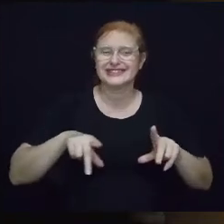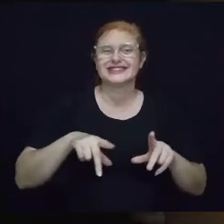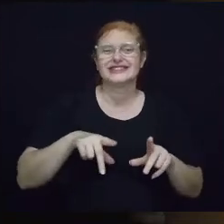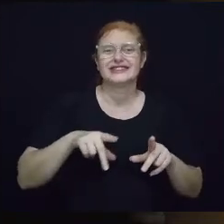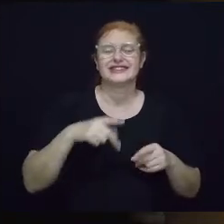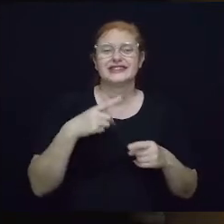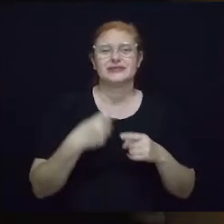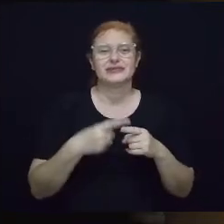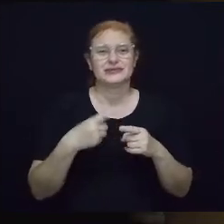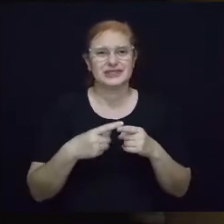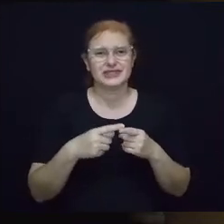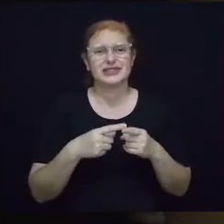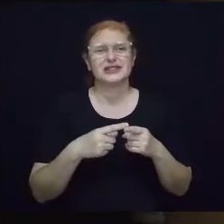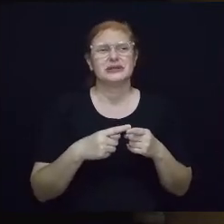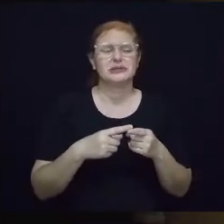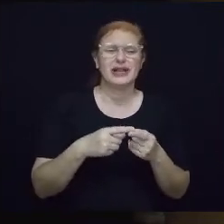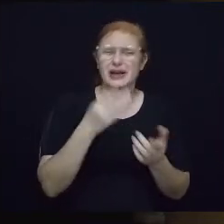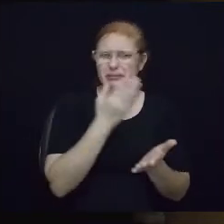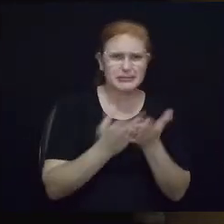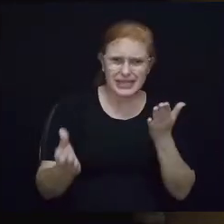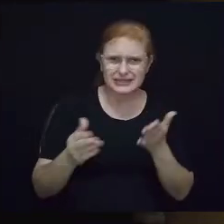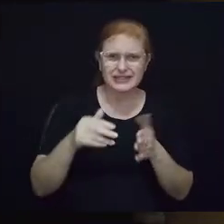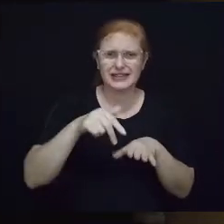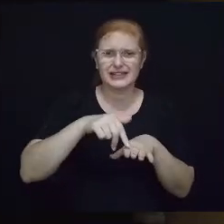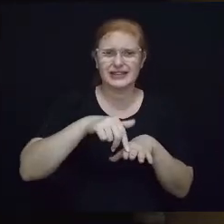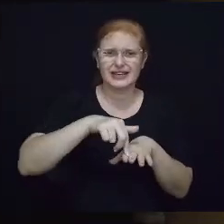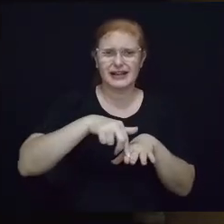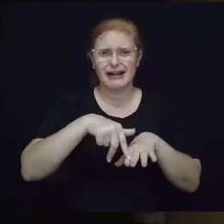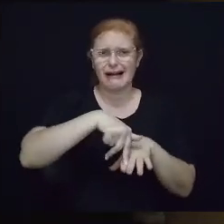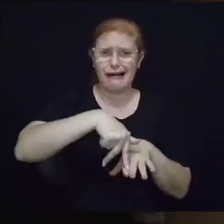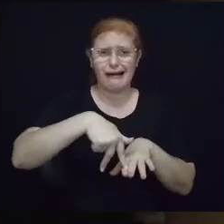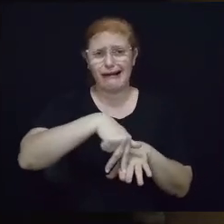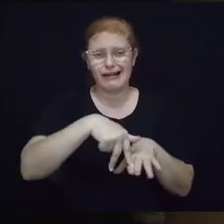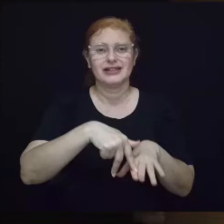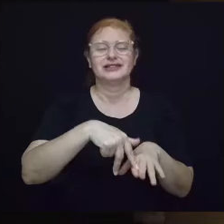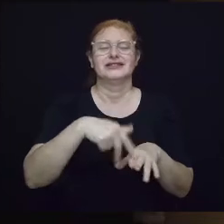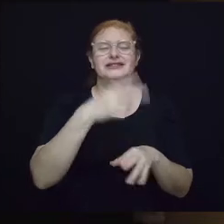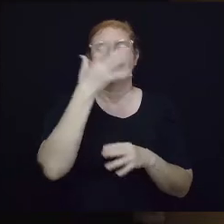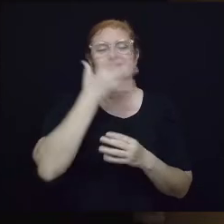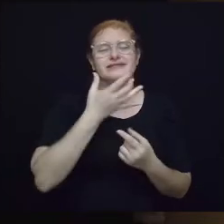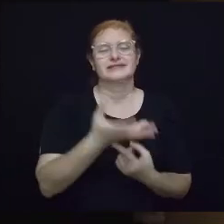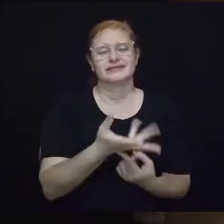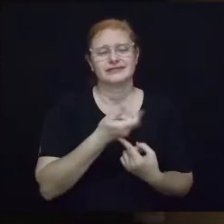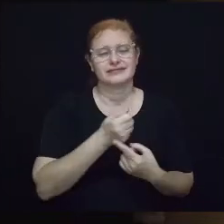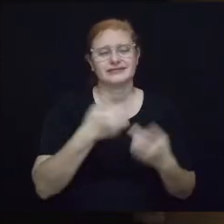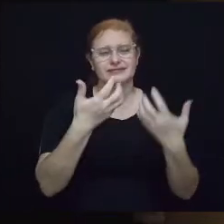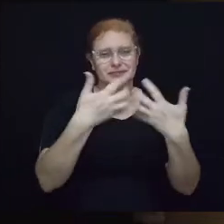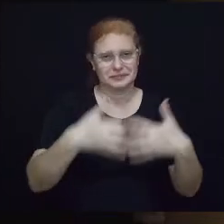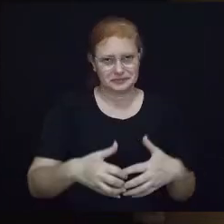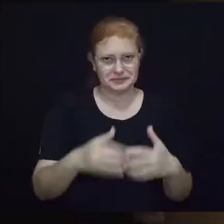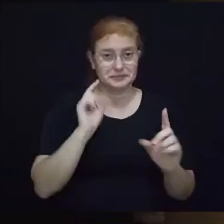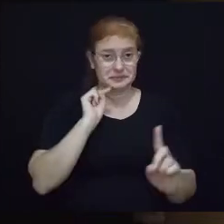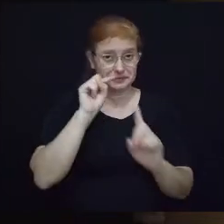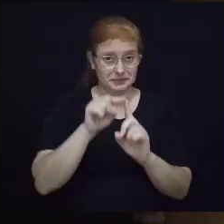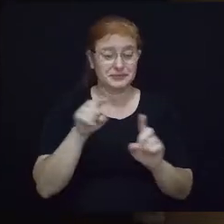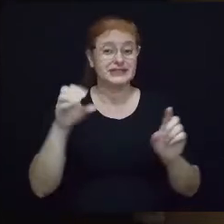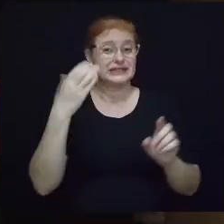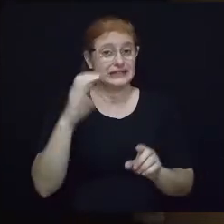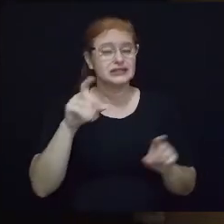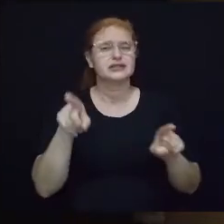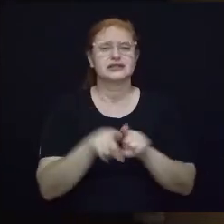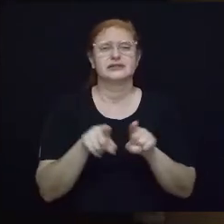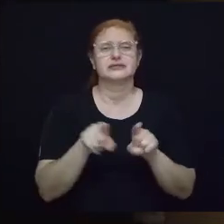te deslocar do centro, assim, para tu perder o equilíbrio. Então, acho que a arte funciona nesse sentido, e a ciência também,